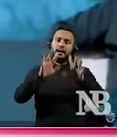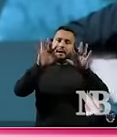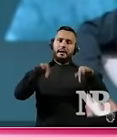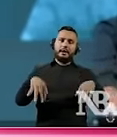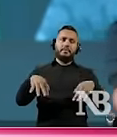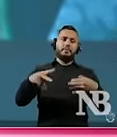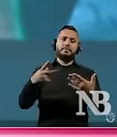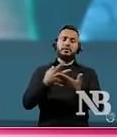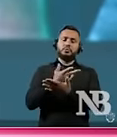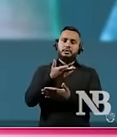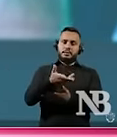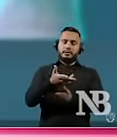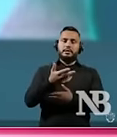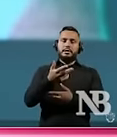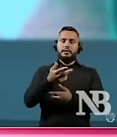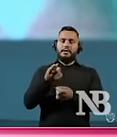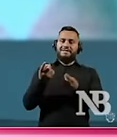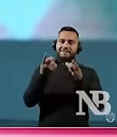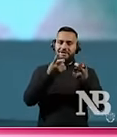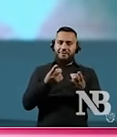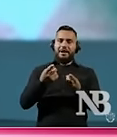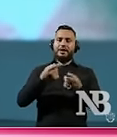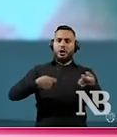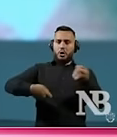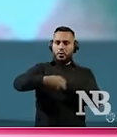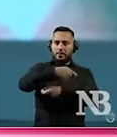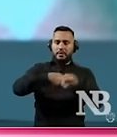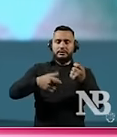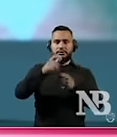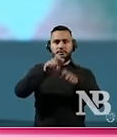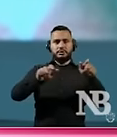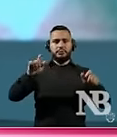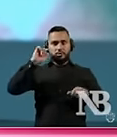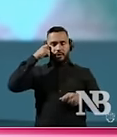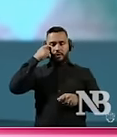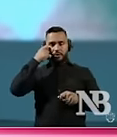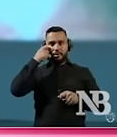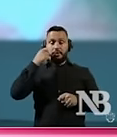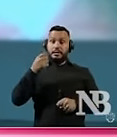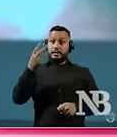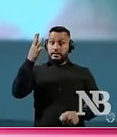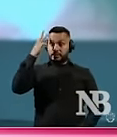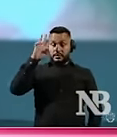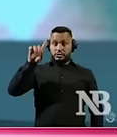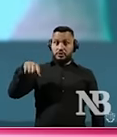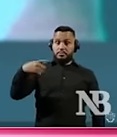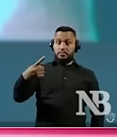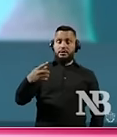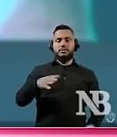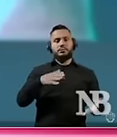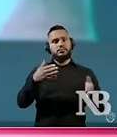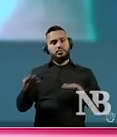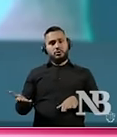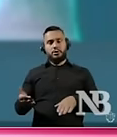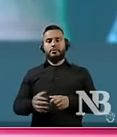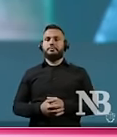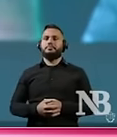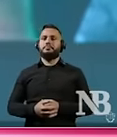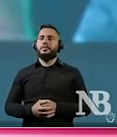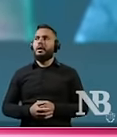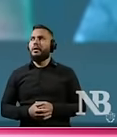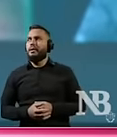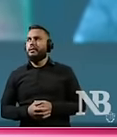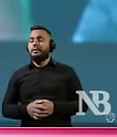ali contra os negros, e depois de 3 dias, ele morre. Eu não ia mostrar aqui